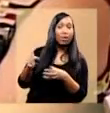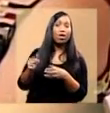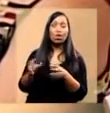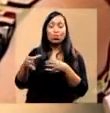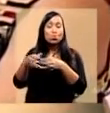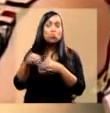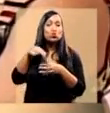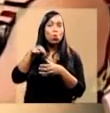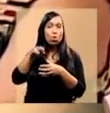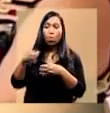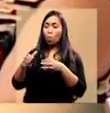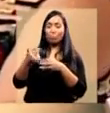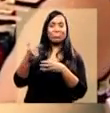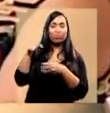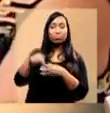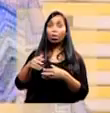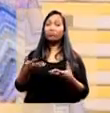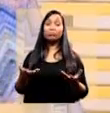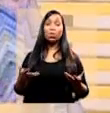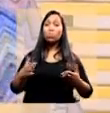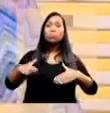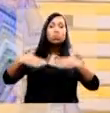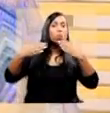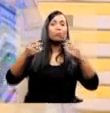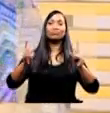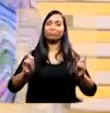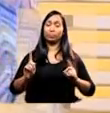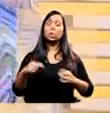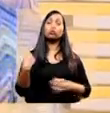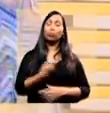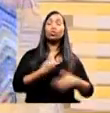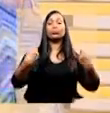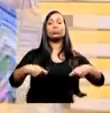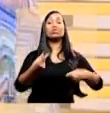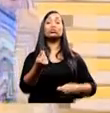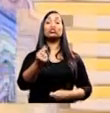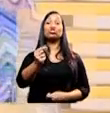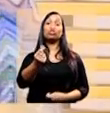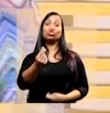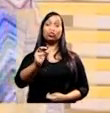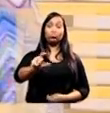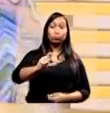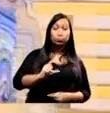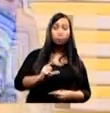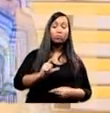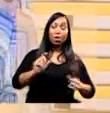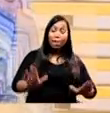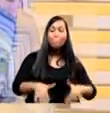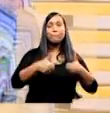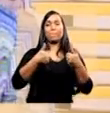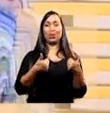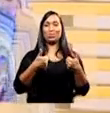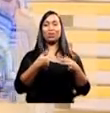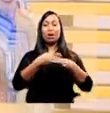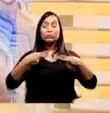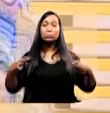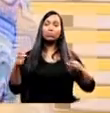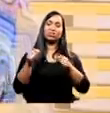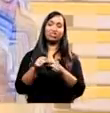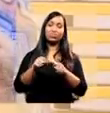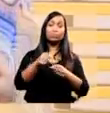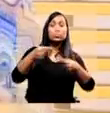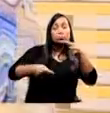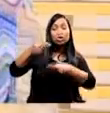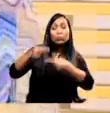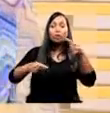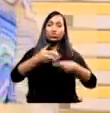não tem, um núcleo não tem. Isso não funciona. Nós precisamos de recursos para implementar essas